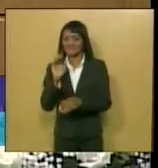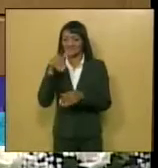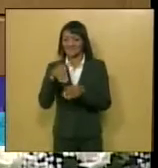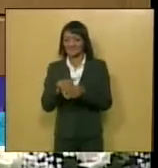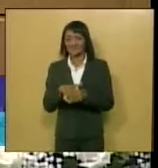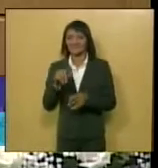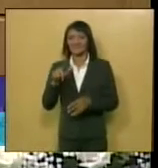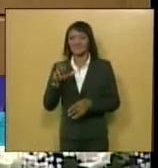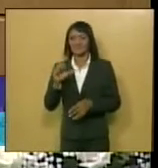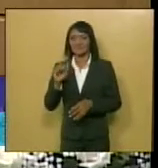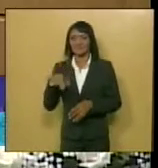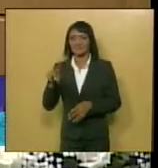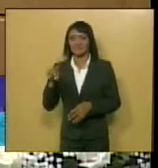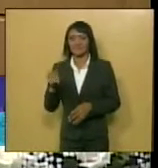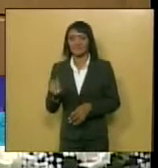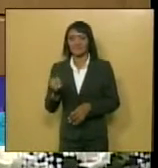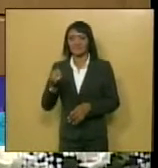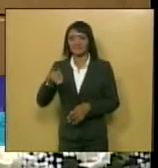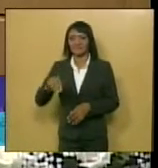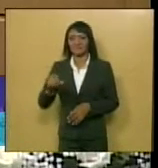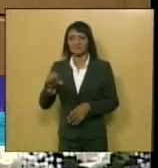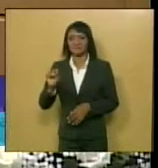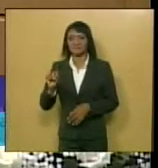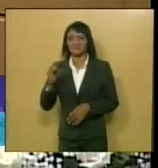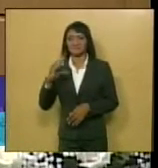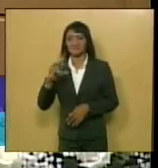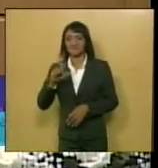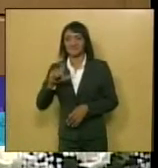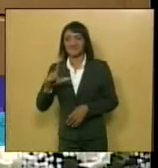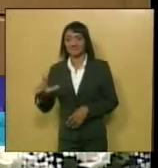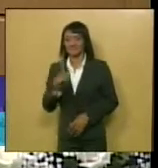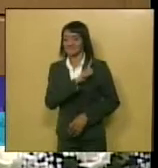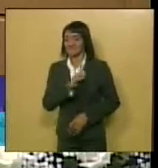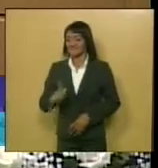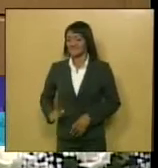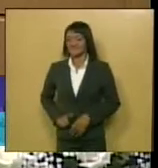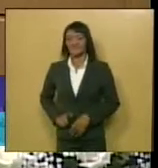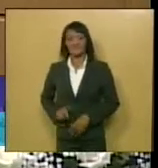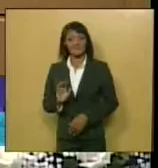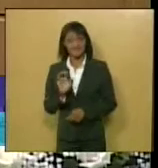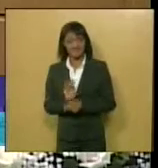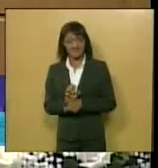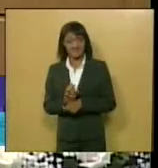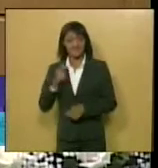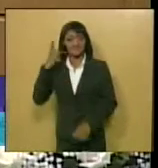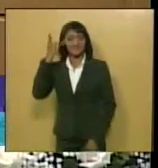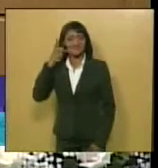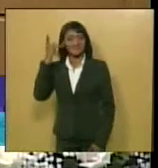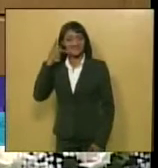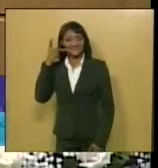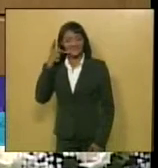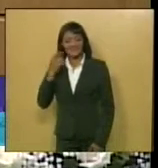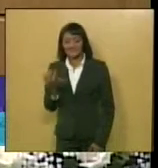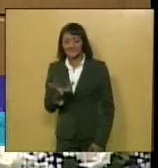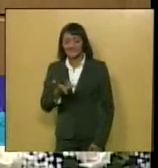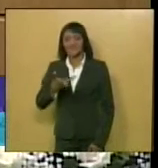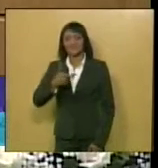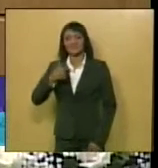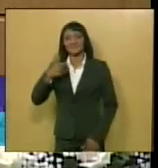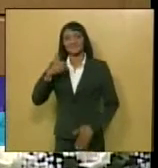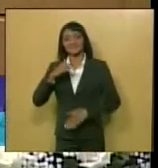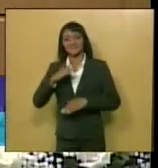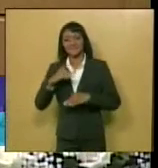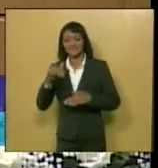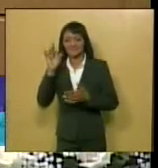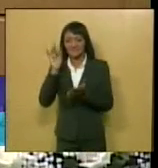Leandro Maciel para governador do estado. Considerado um político carismático, o que se enquadra